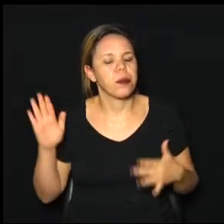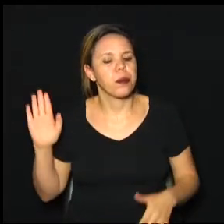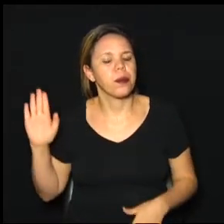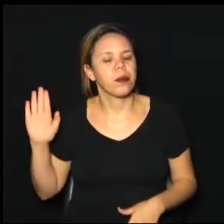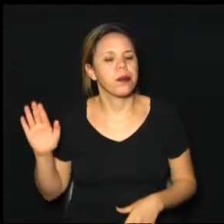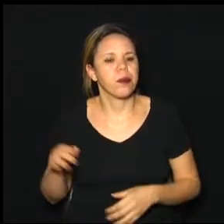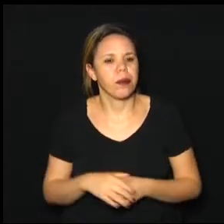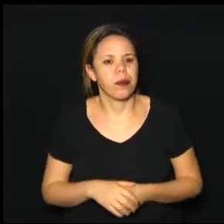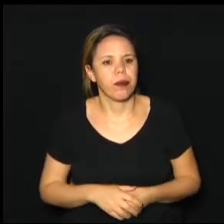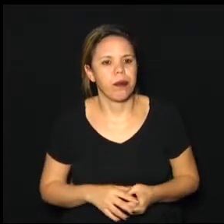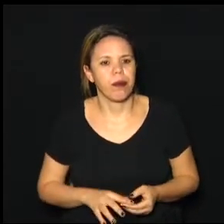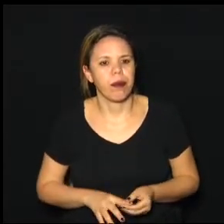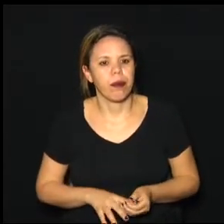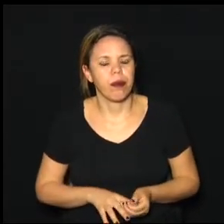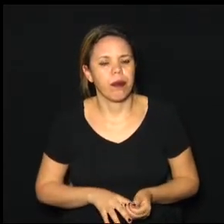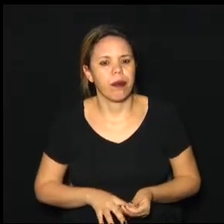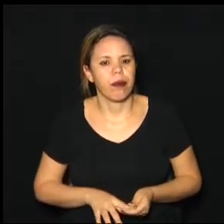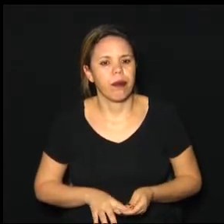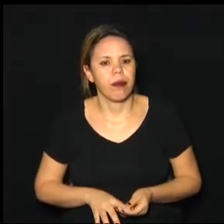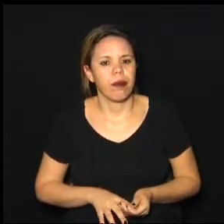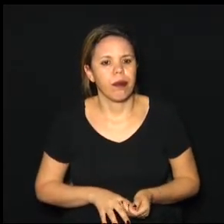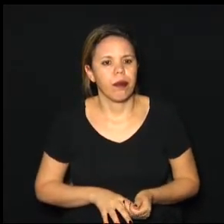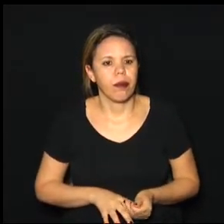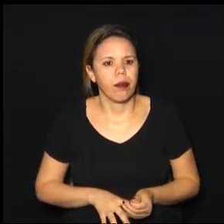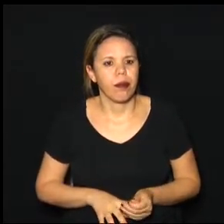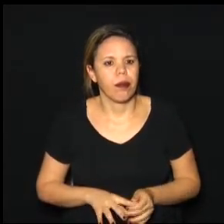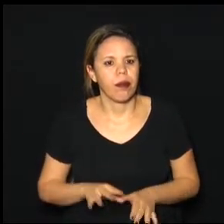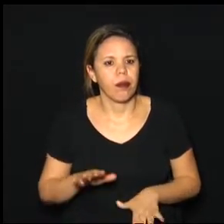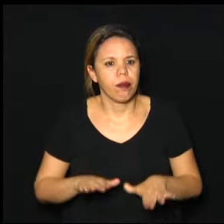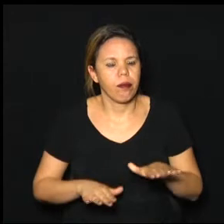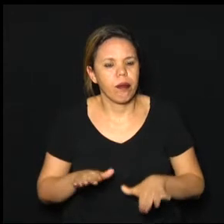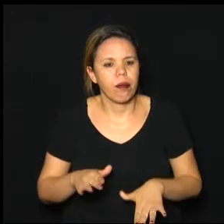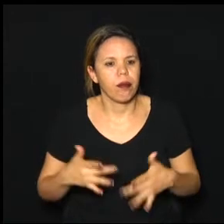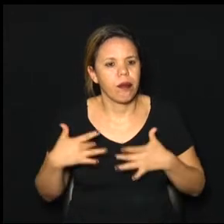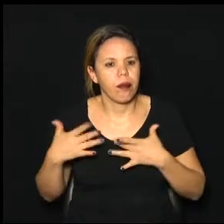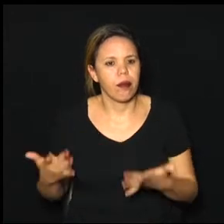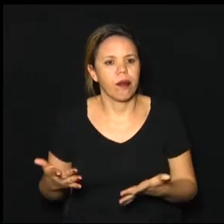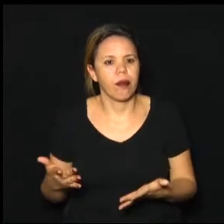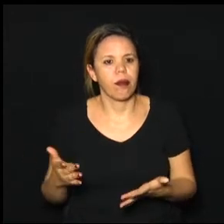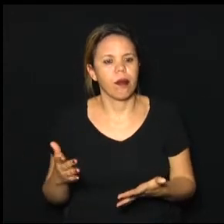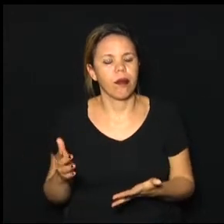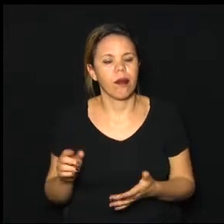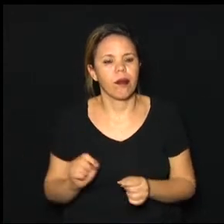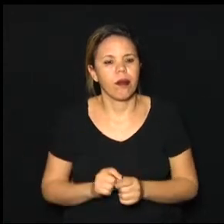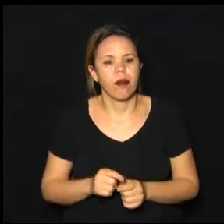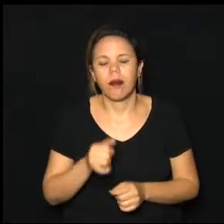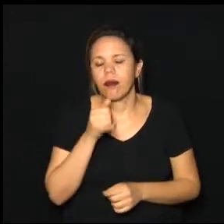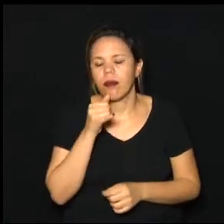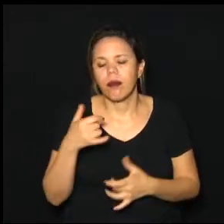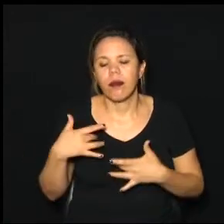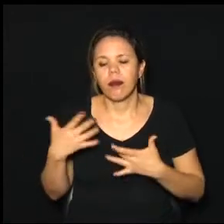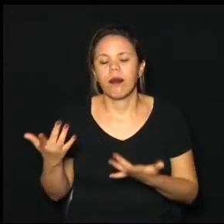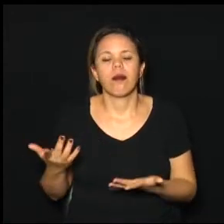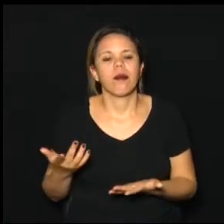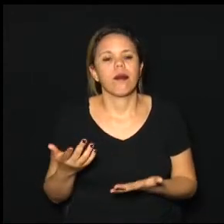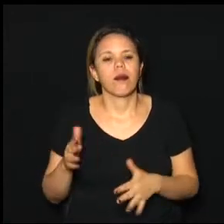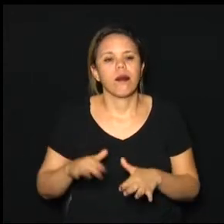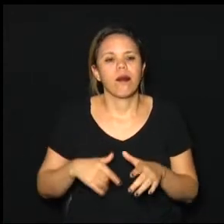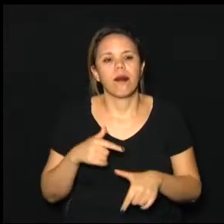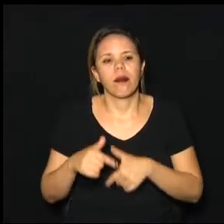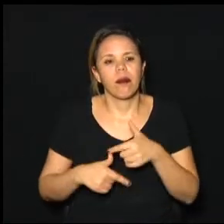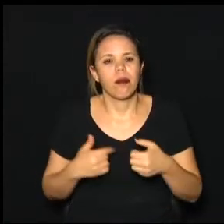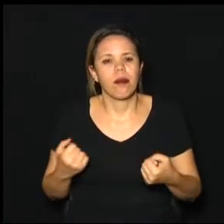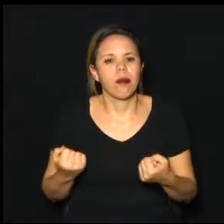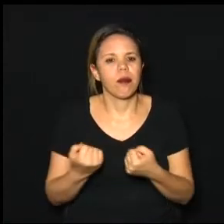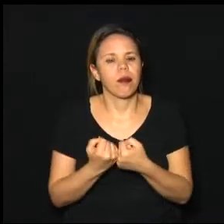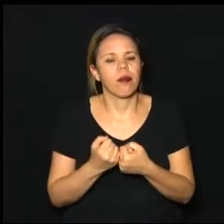candidato os chamados estimáveis, as doações estimáveis é quando você doa um serviço ou